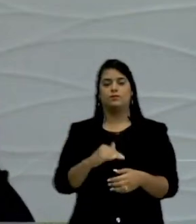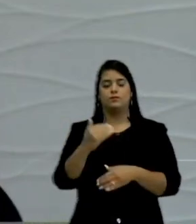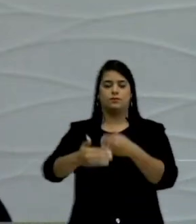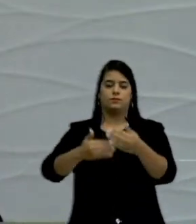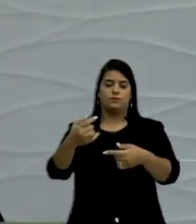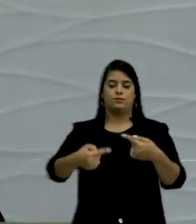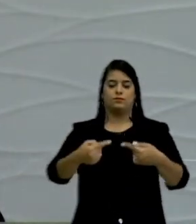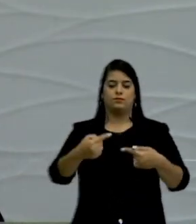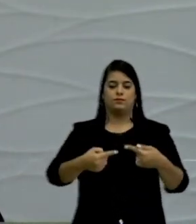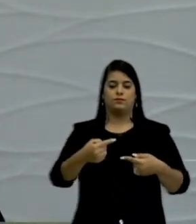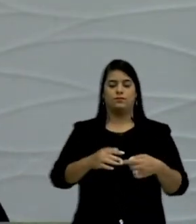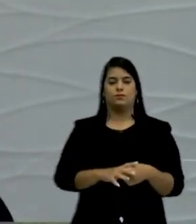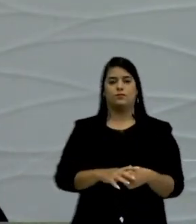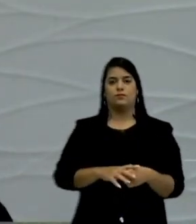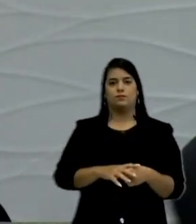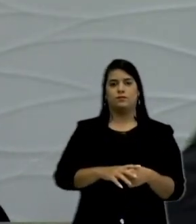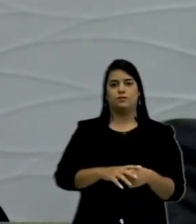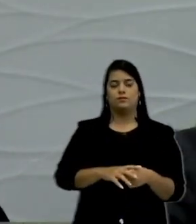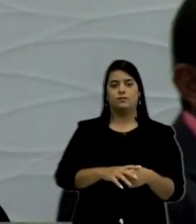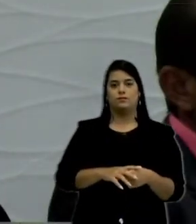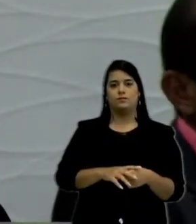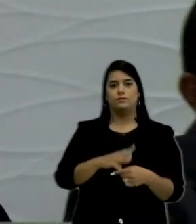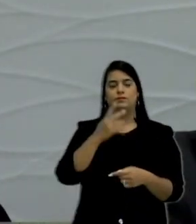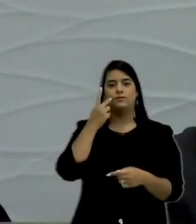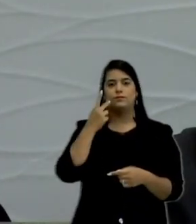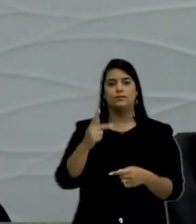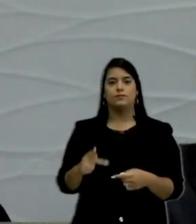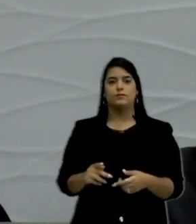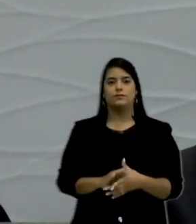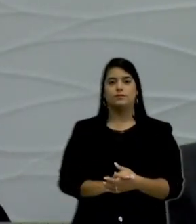Continua a discussão, discutindo o vereador Pezinho.